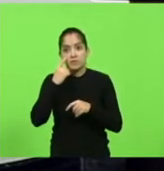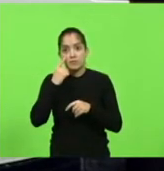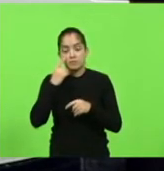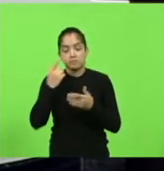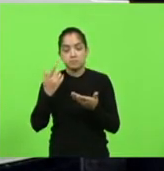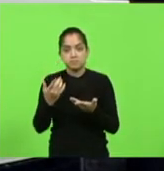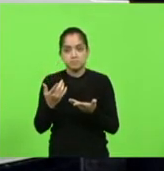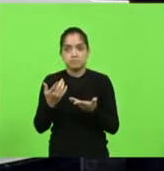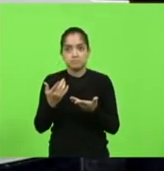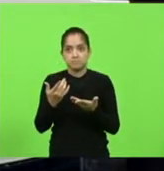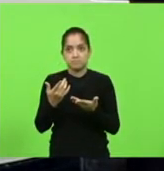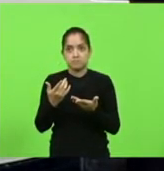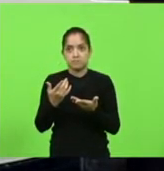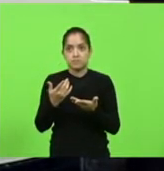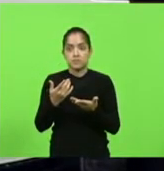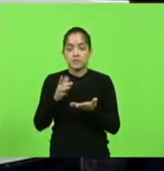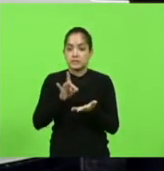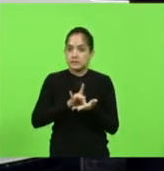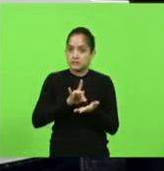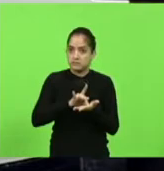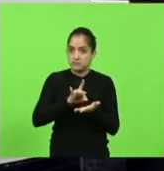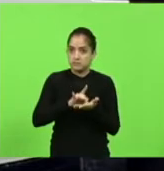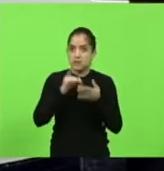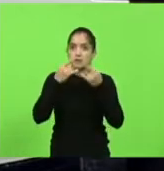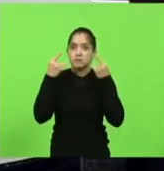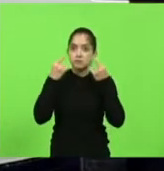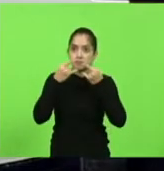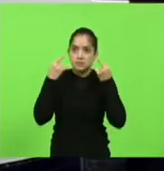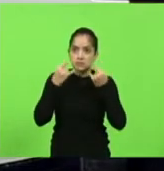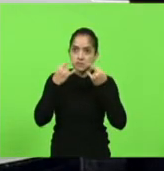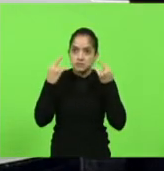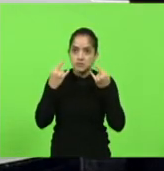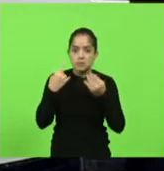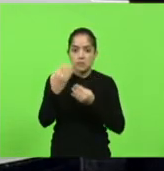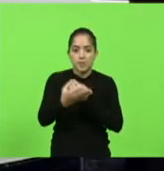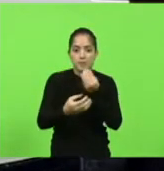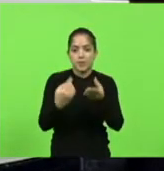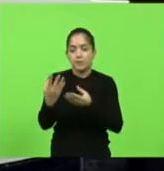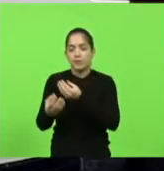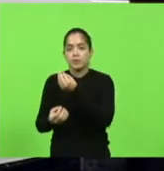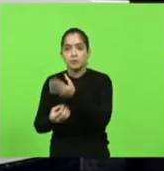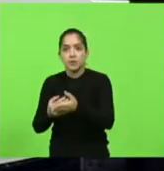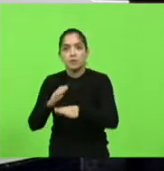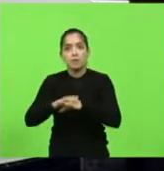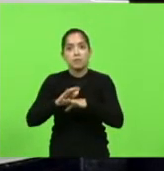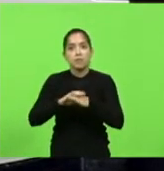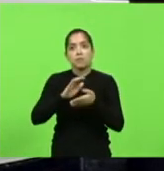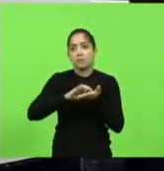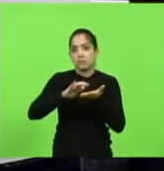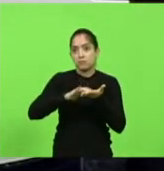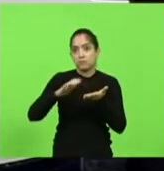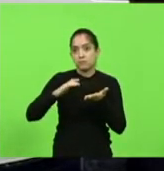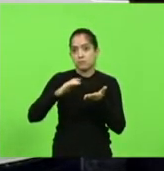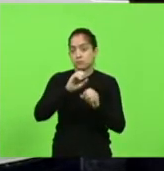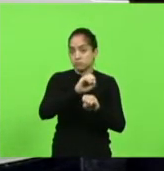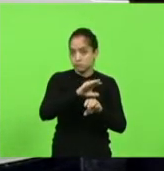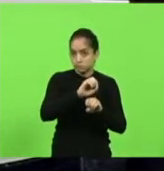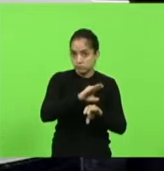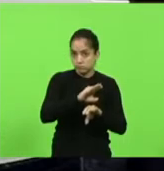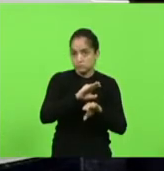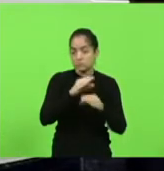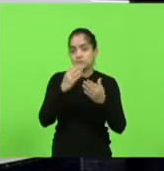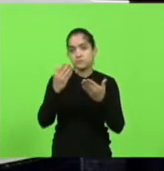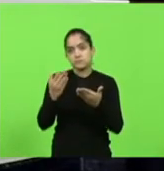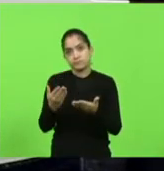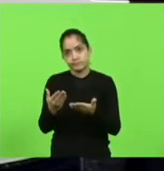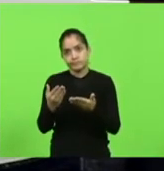se, efetivamente, as máscaras que estão sendo distribuídas pela Secretaria da Educação do Estado